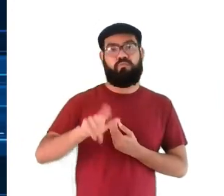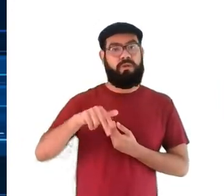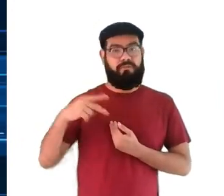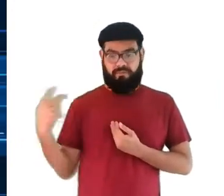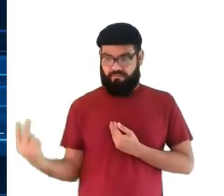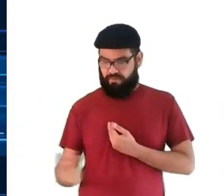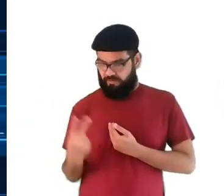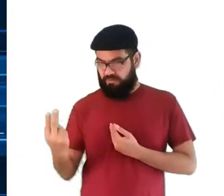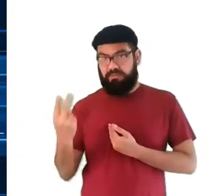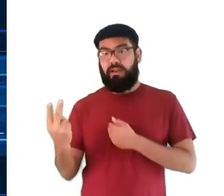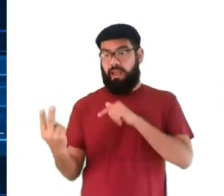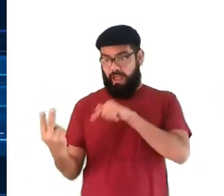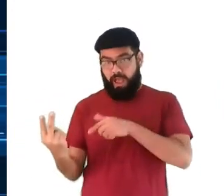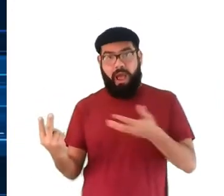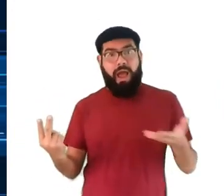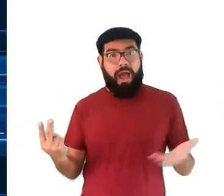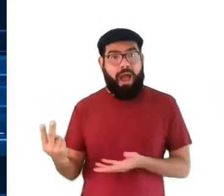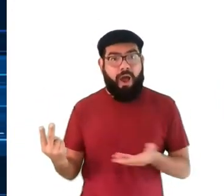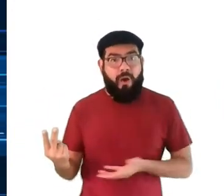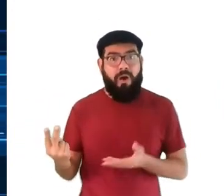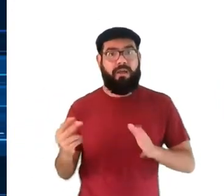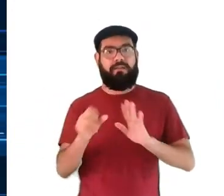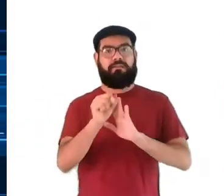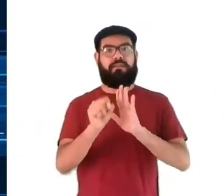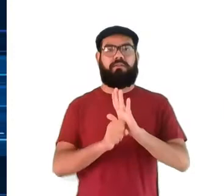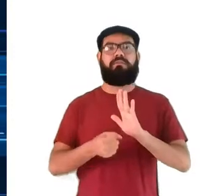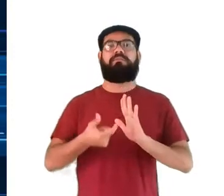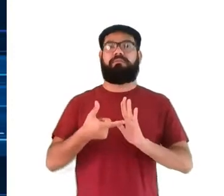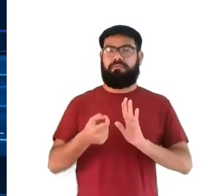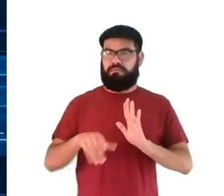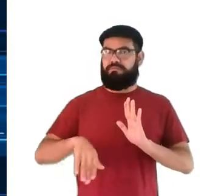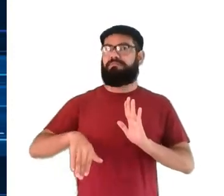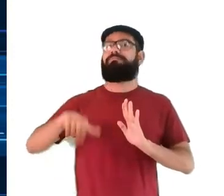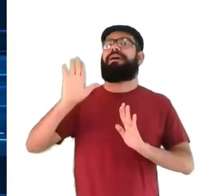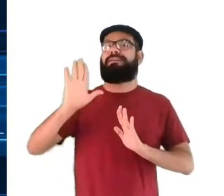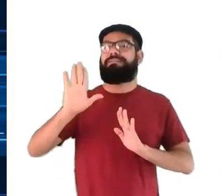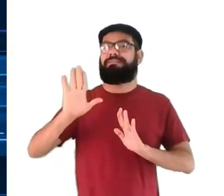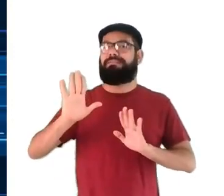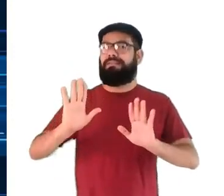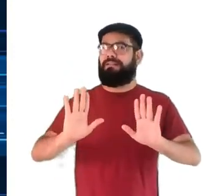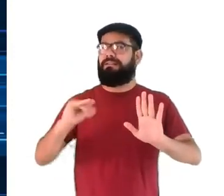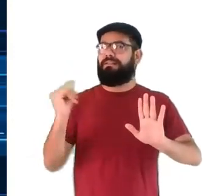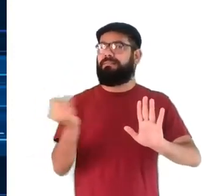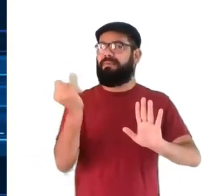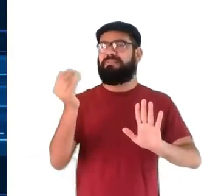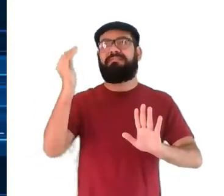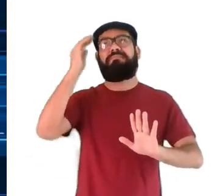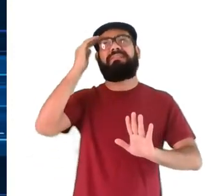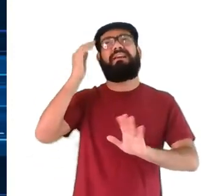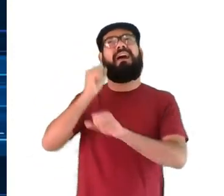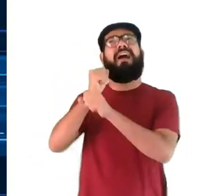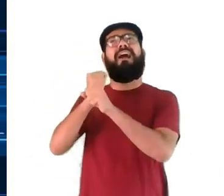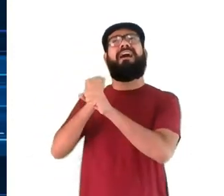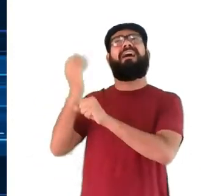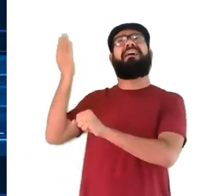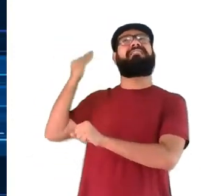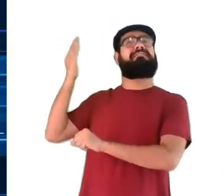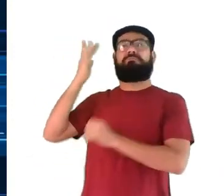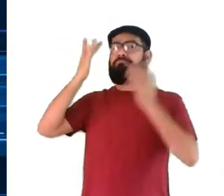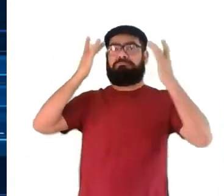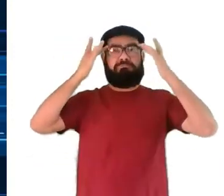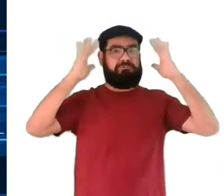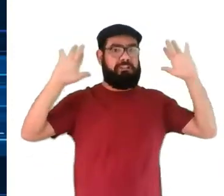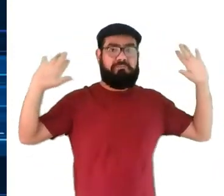Mas é importante que nós lembremos que lá na Idade Antiga não se tinha a ideia do que era o adolescente. Adolescente vem da palavra adolescentes,